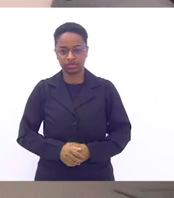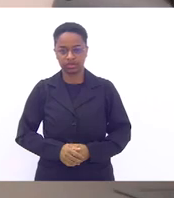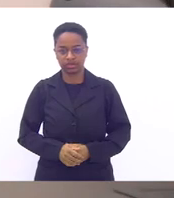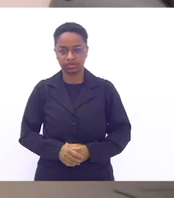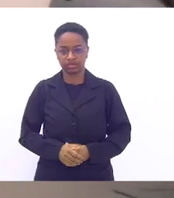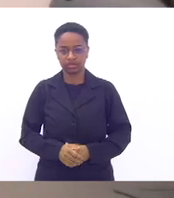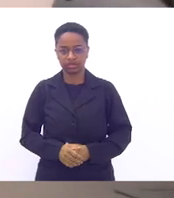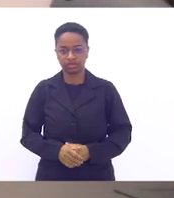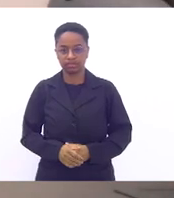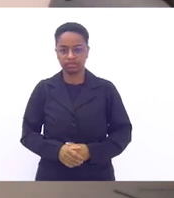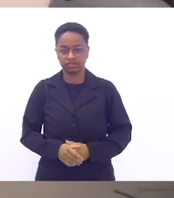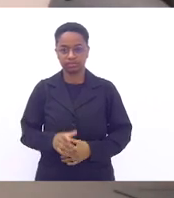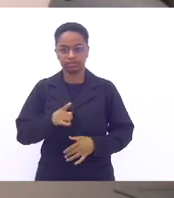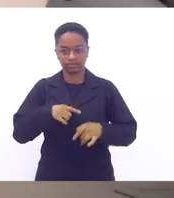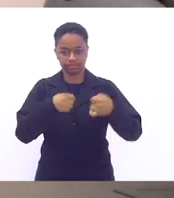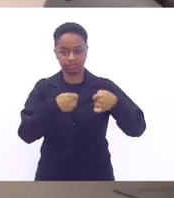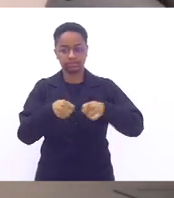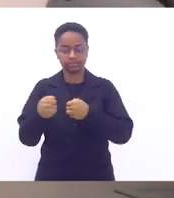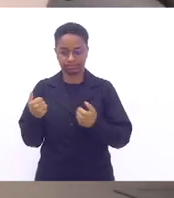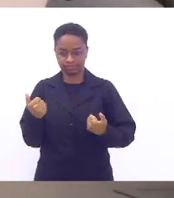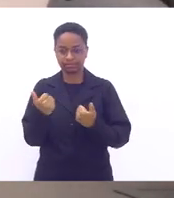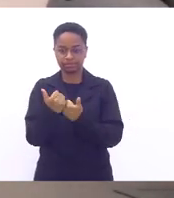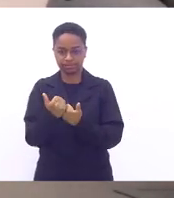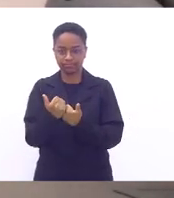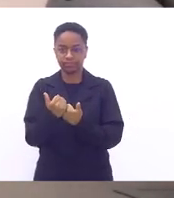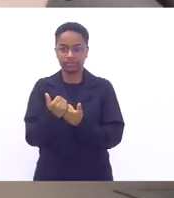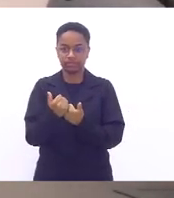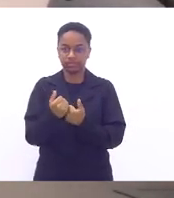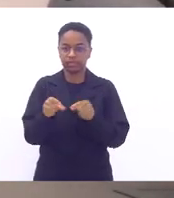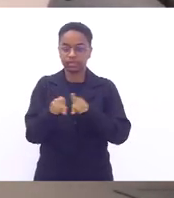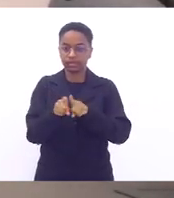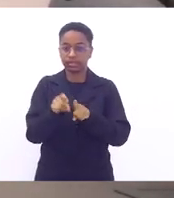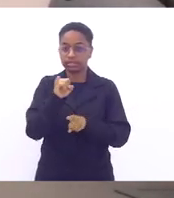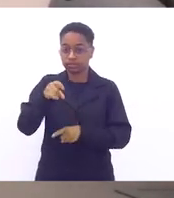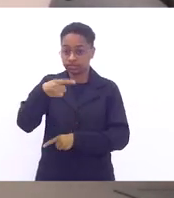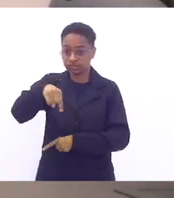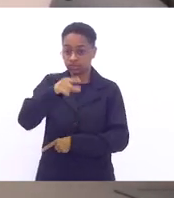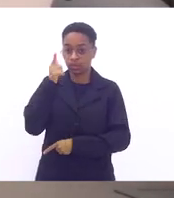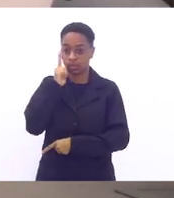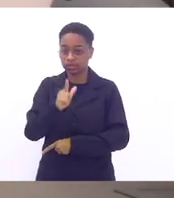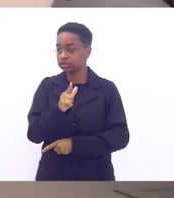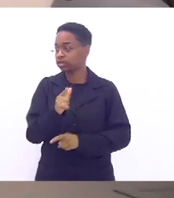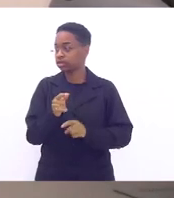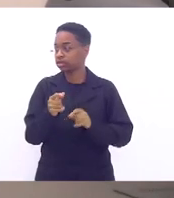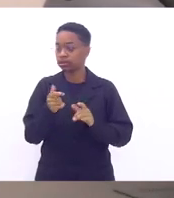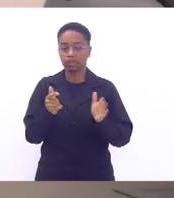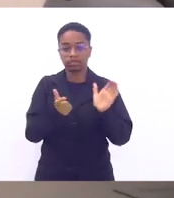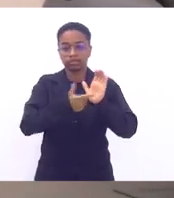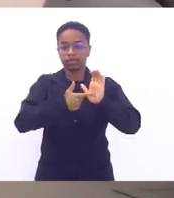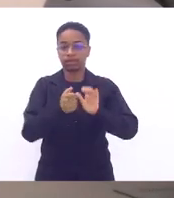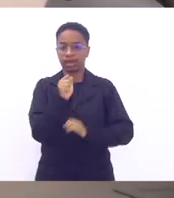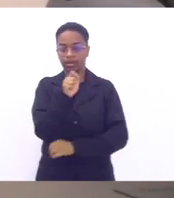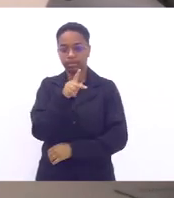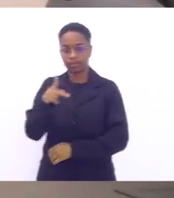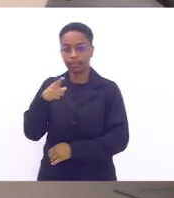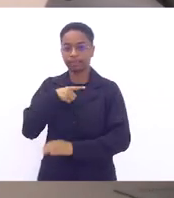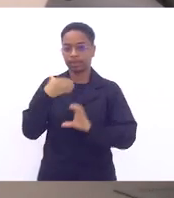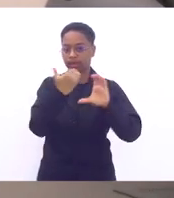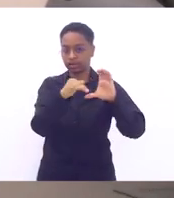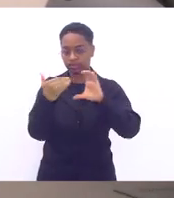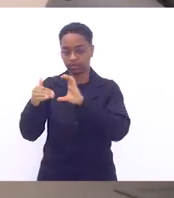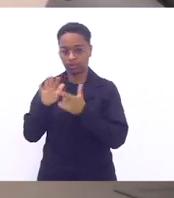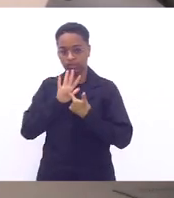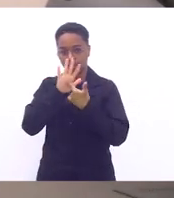com necessidade de apoiamento ideias muito boas quem puder entrar no nosso aplicativo tem o endereço tá inclusive aí nessa